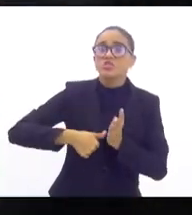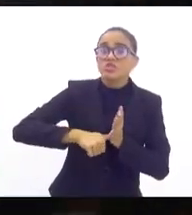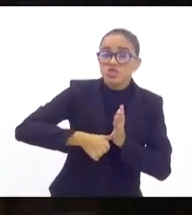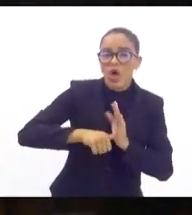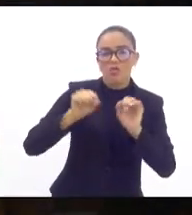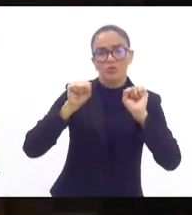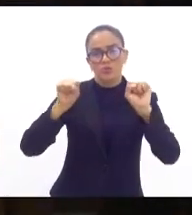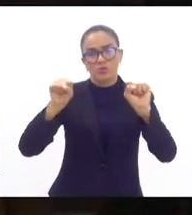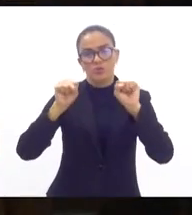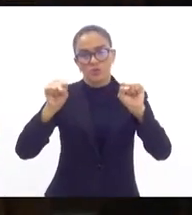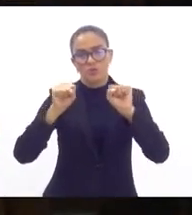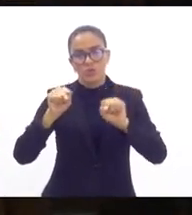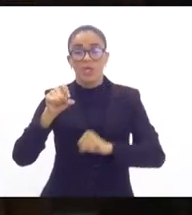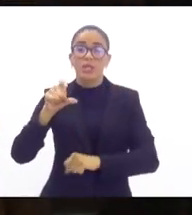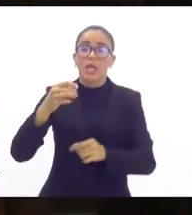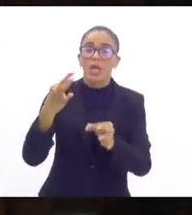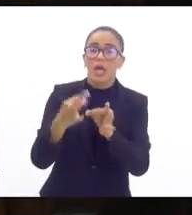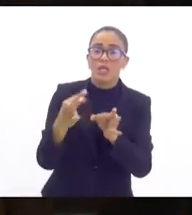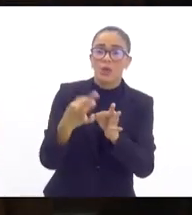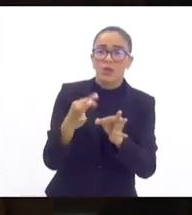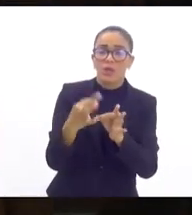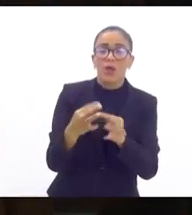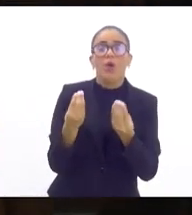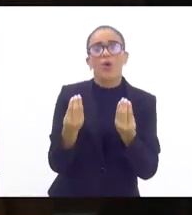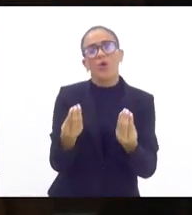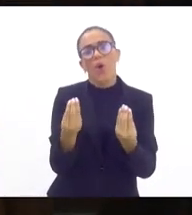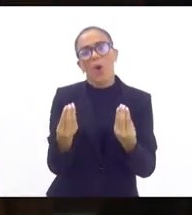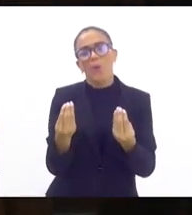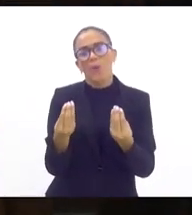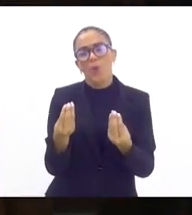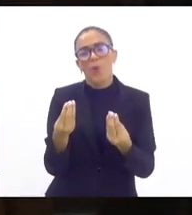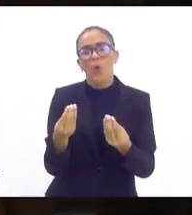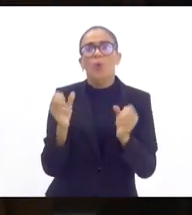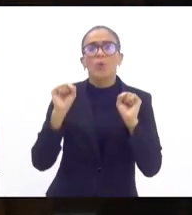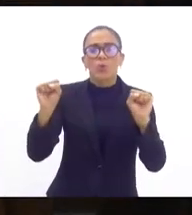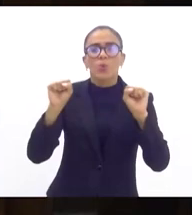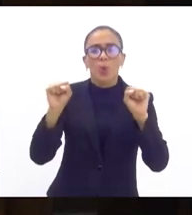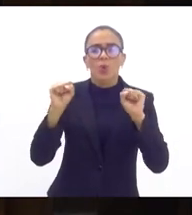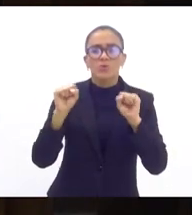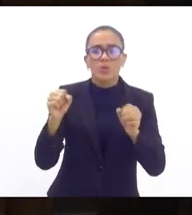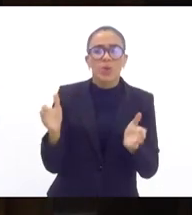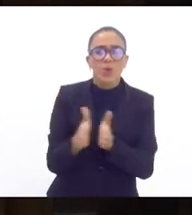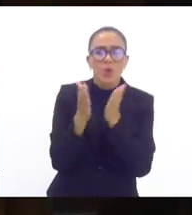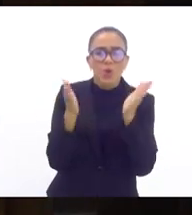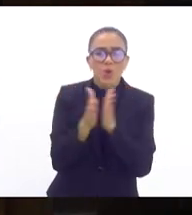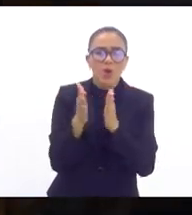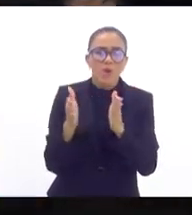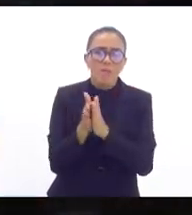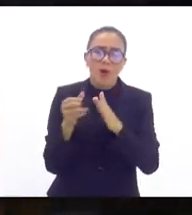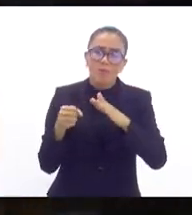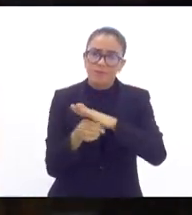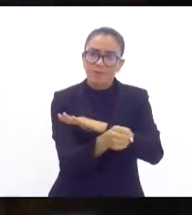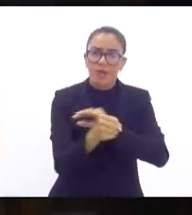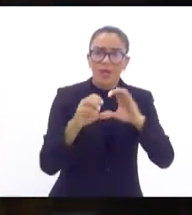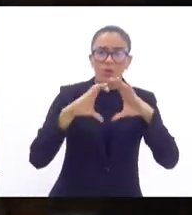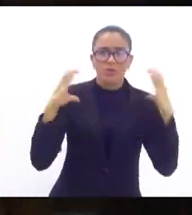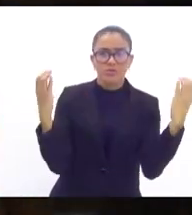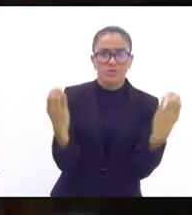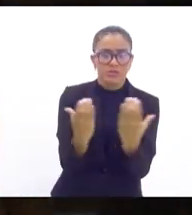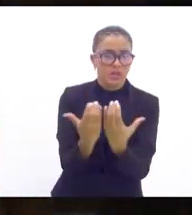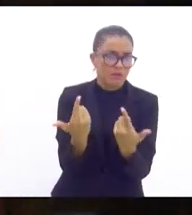é sócio torcedor quem tem cartão de crédito Então como é que você vai poder botar o torcedor dentro do estádio não tem o torcedor só vai